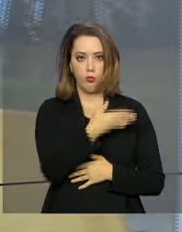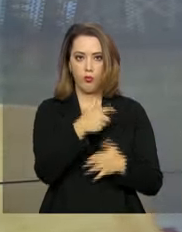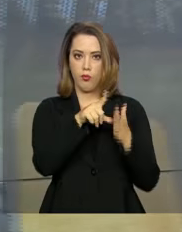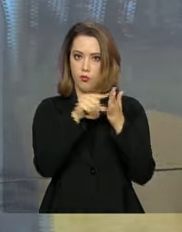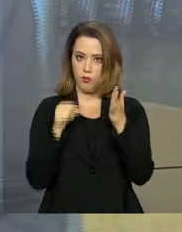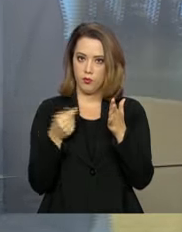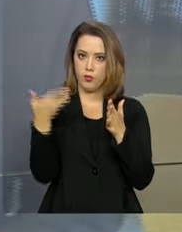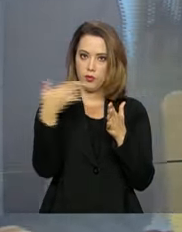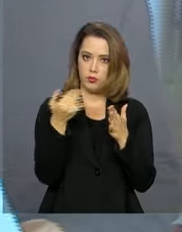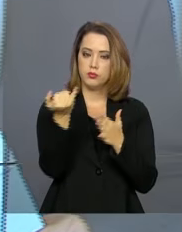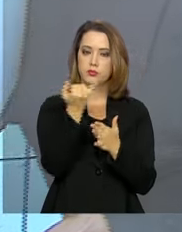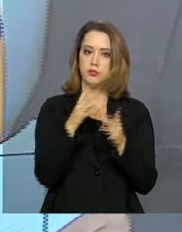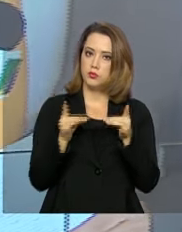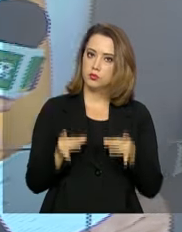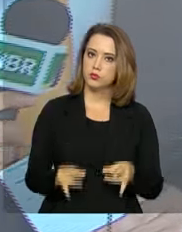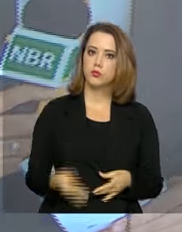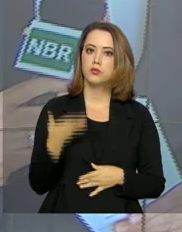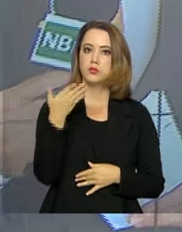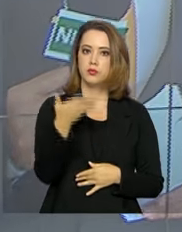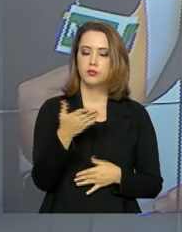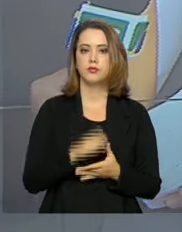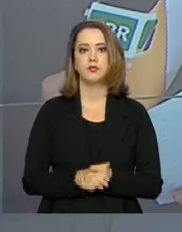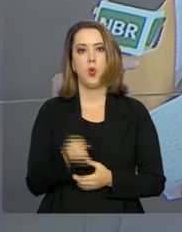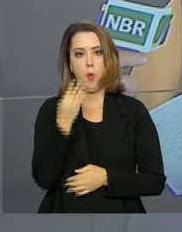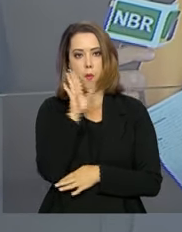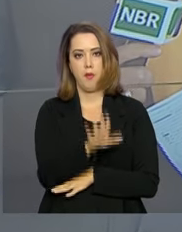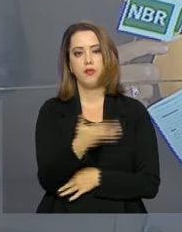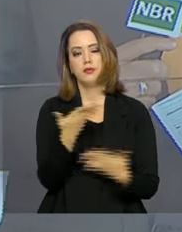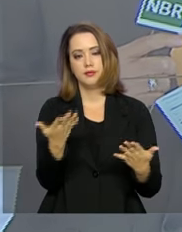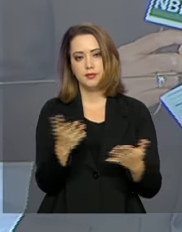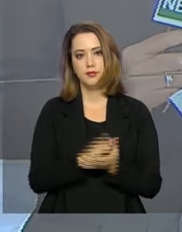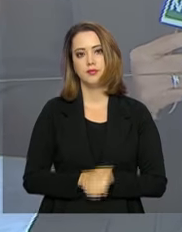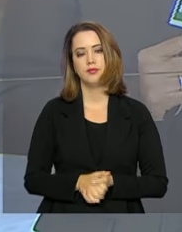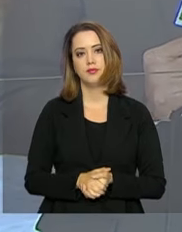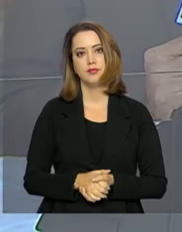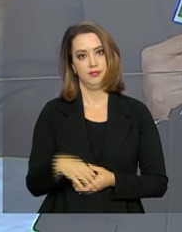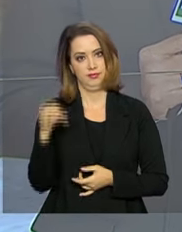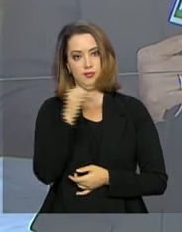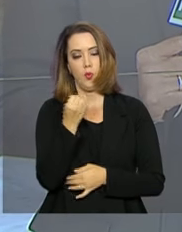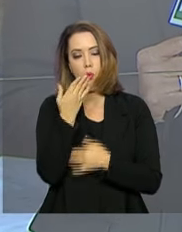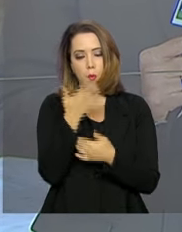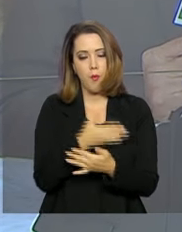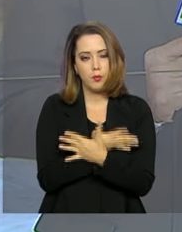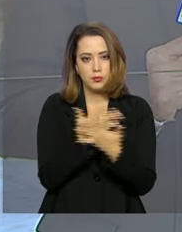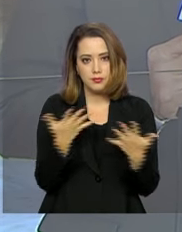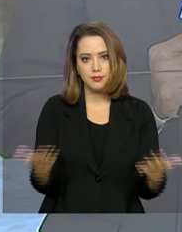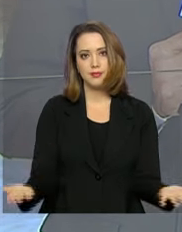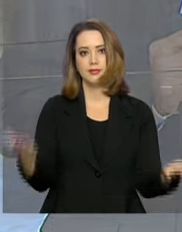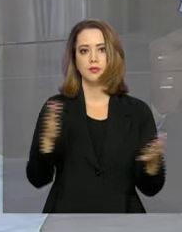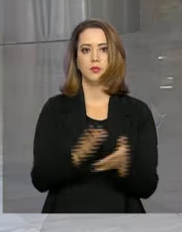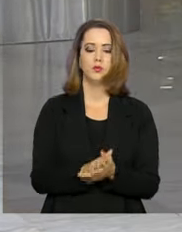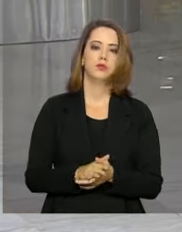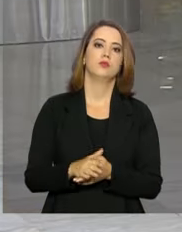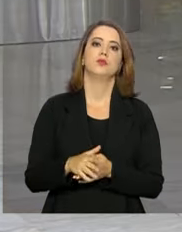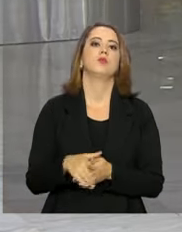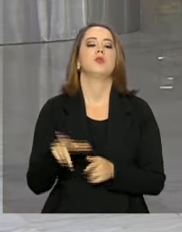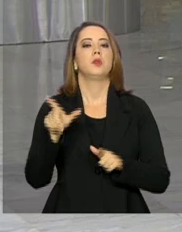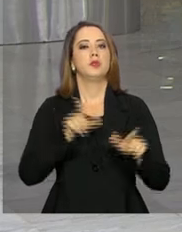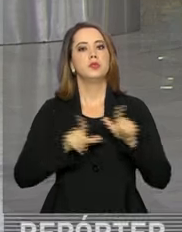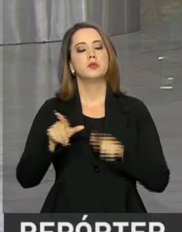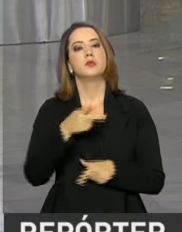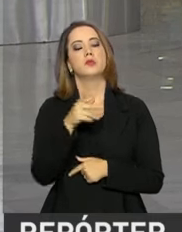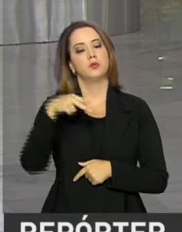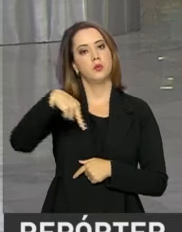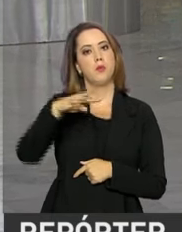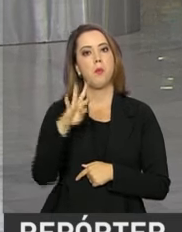Planalto e conversa com a gente agora sobre esse assunto. Boa tarde, Paulo. Olá, Leandro. Boa tarde a todos que nos assistem na TV